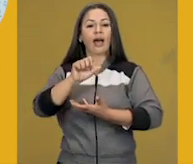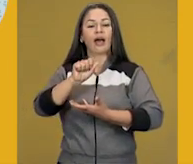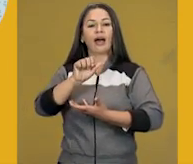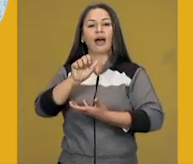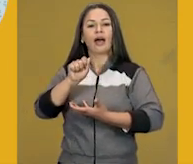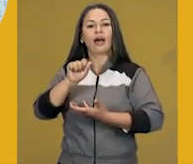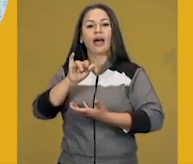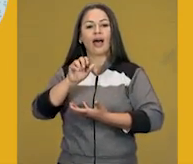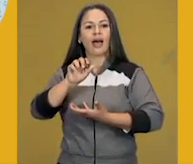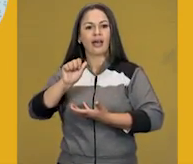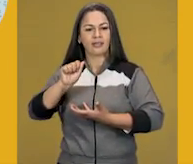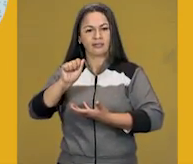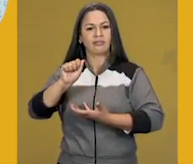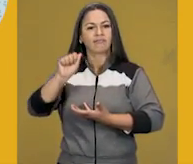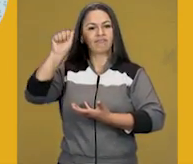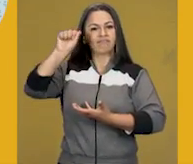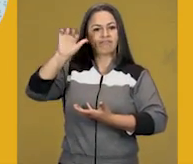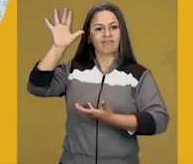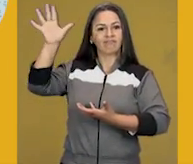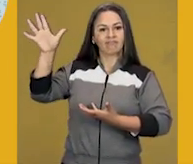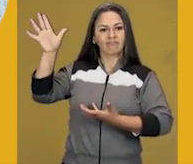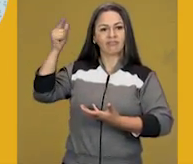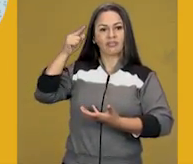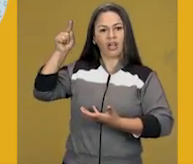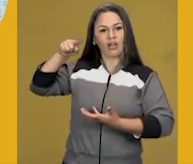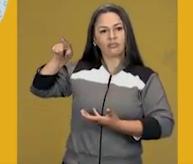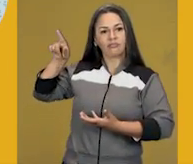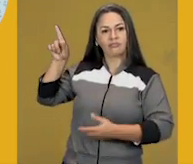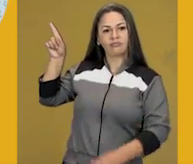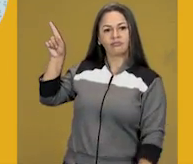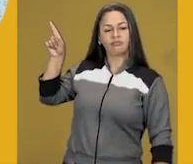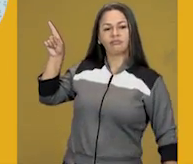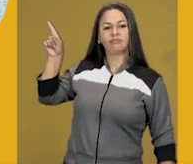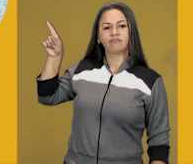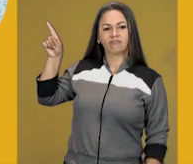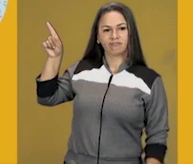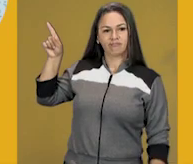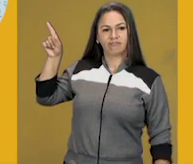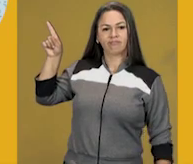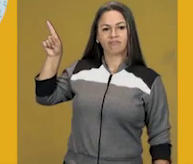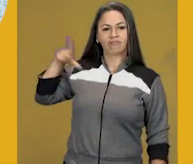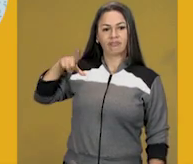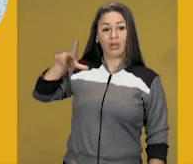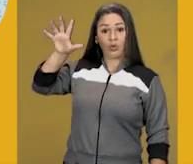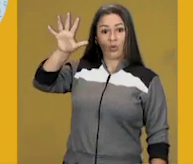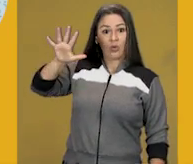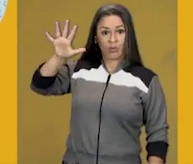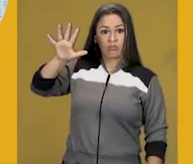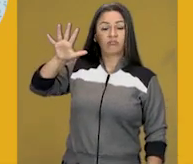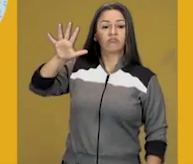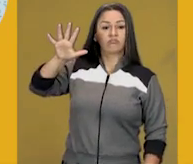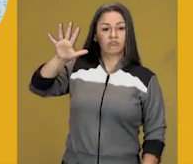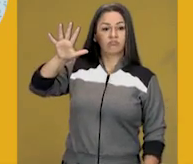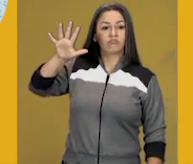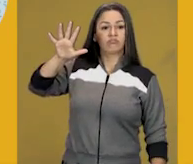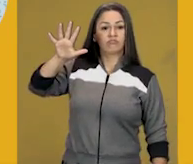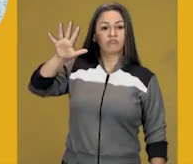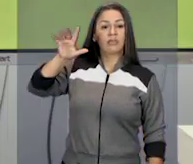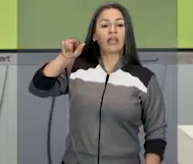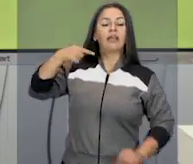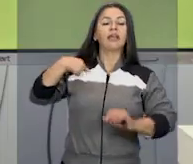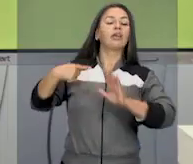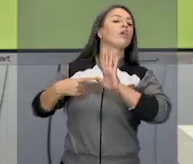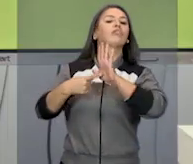pegar uma porção de terras emersas muito maior do que outras regiões do mundo, e eu vou tratar aqui com vocês